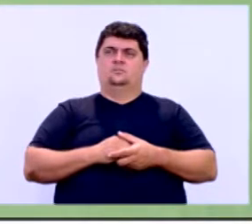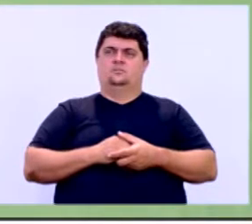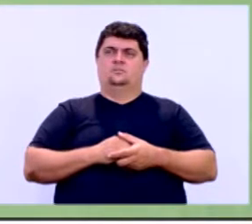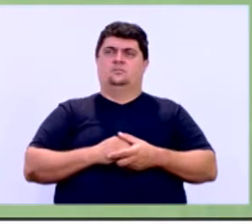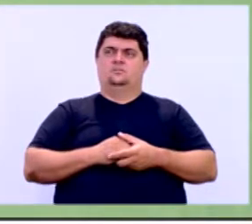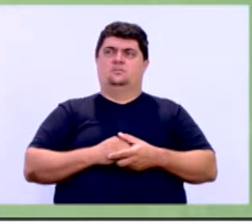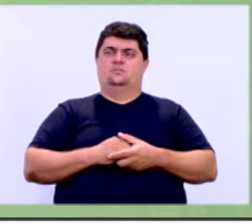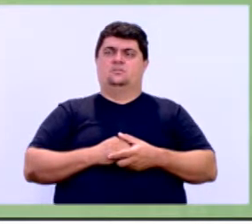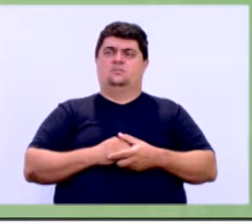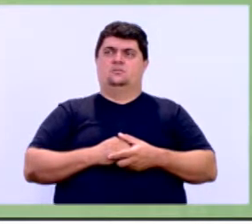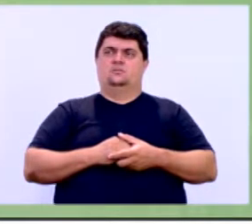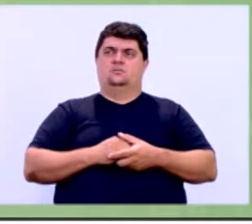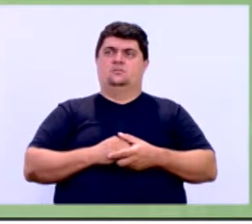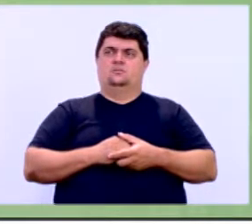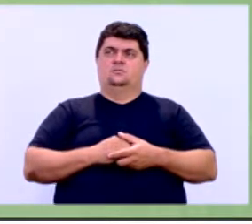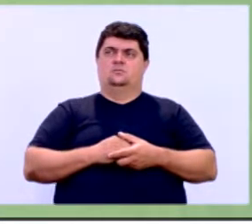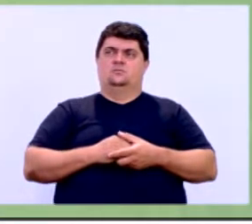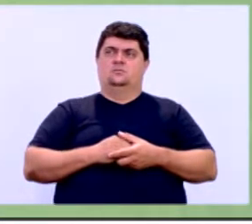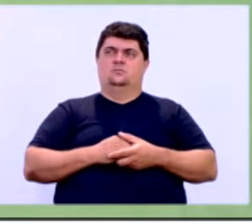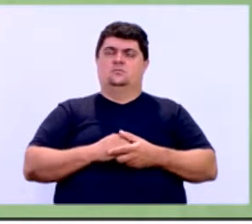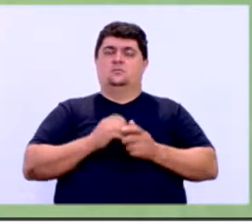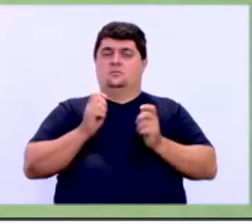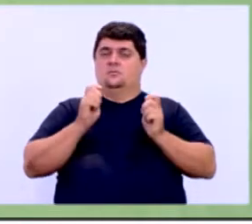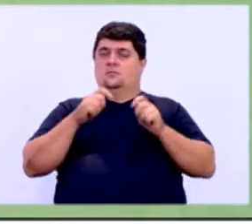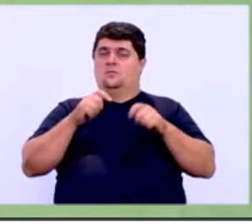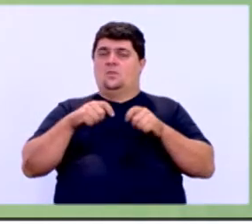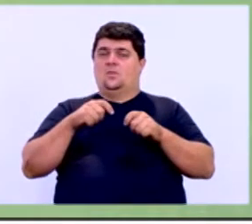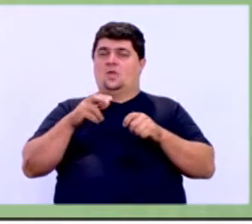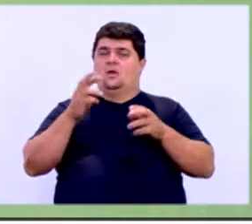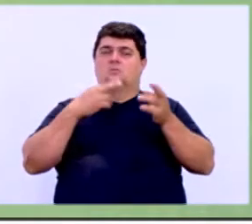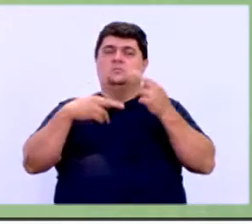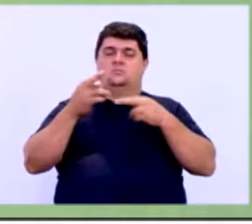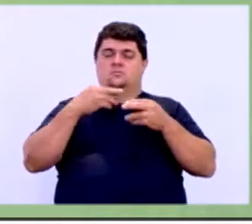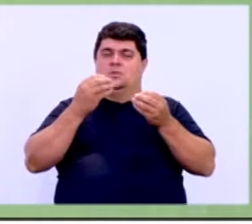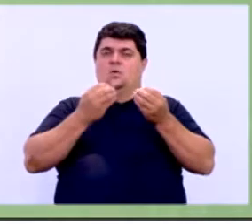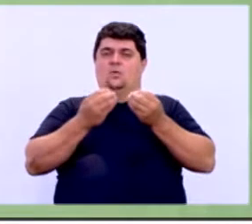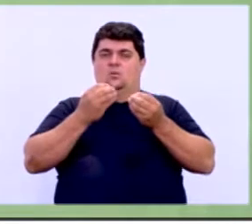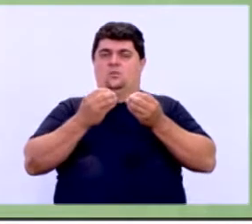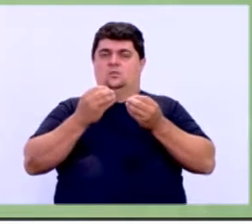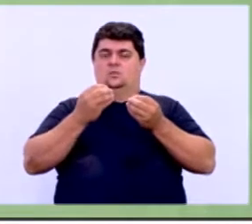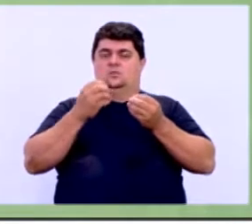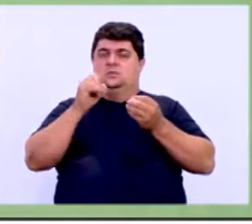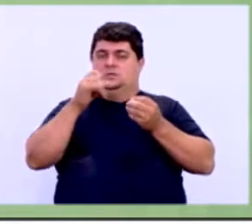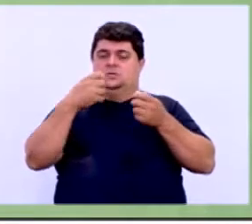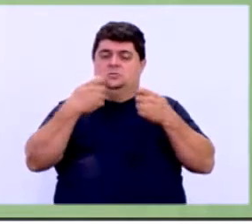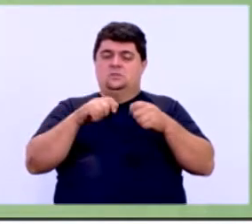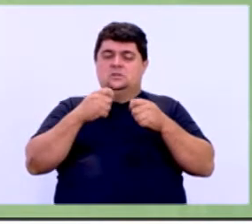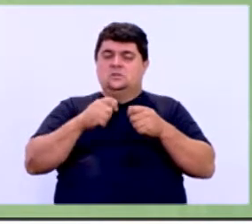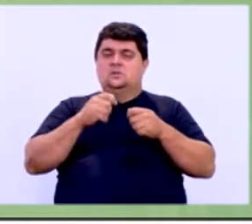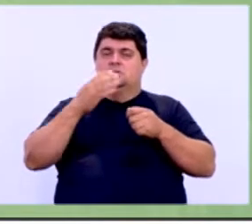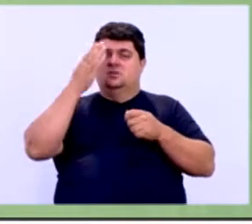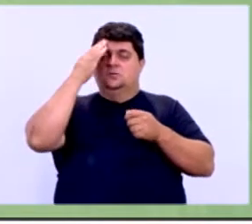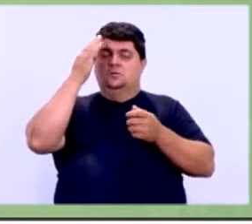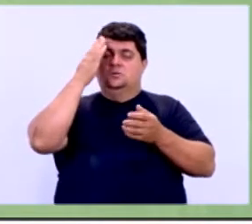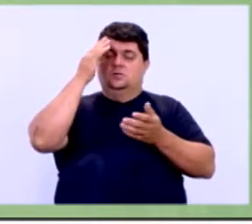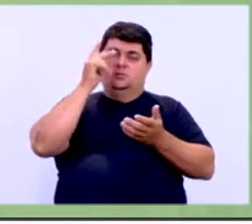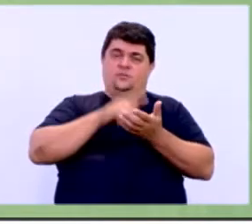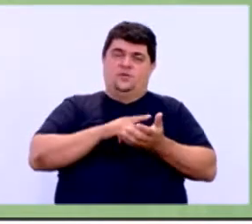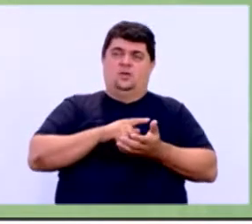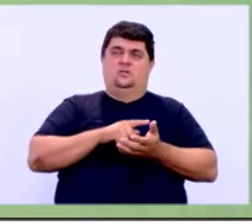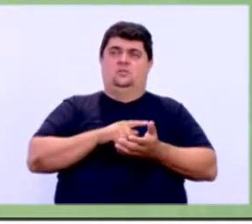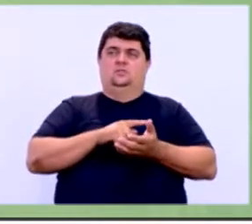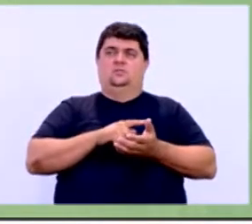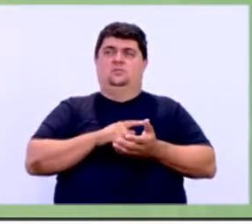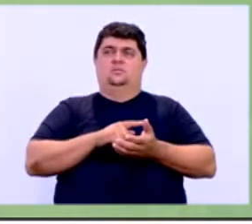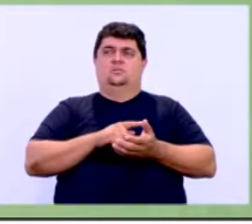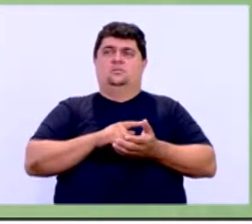Então, nós podemos aqui ter algumas respostas acerca da necessidade da busca do financiamento, né?